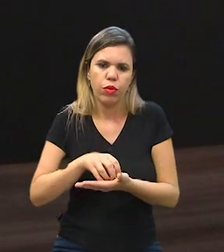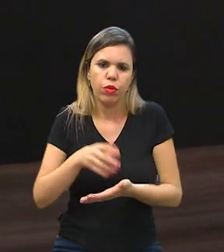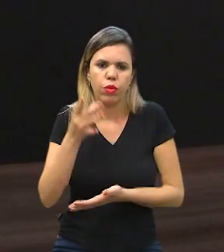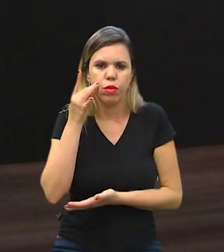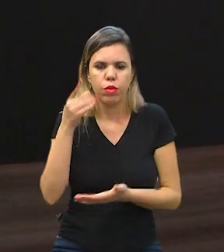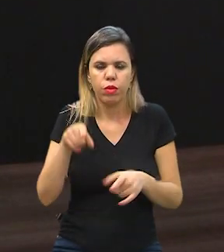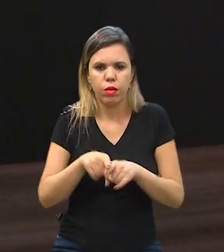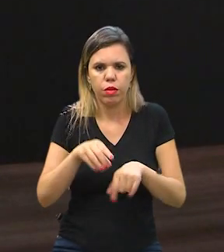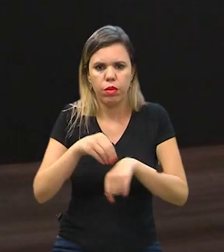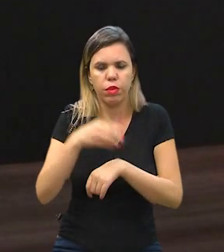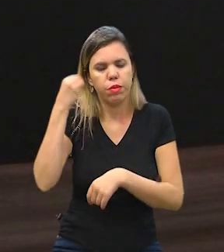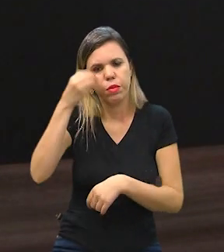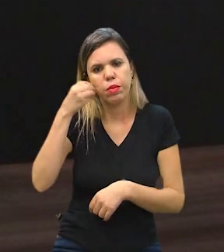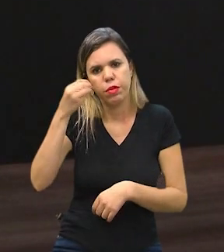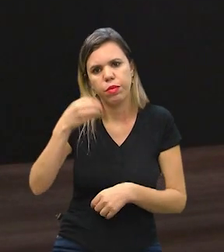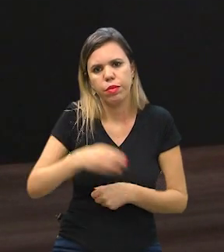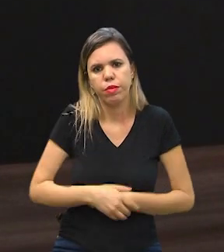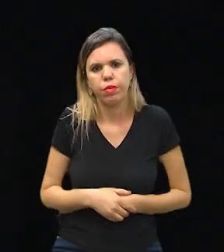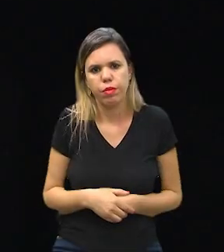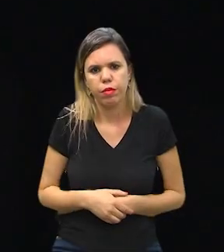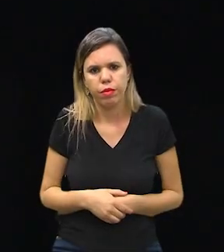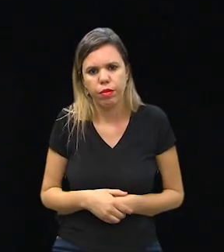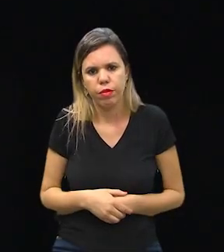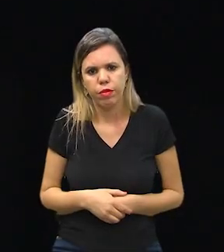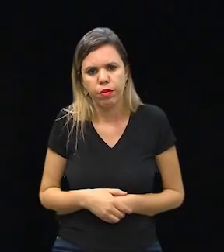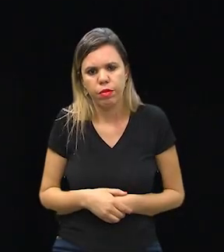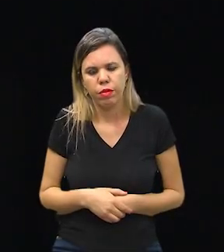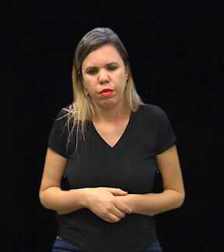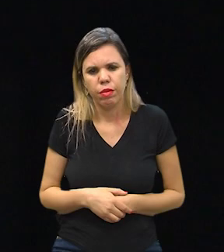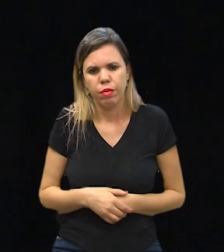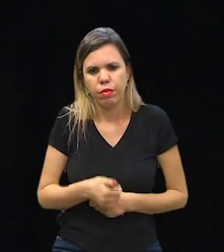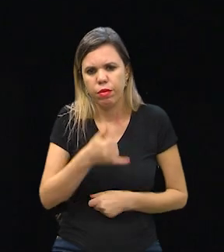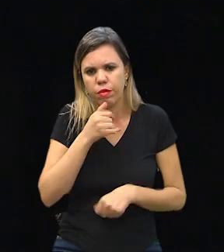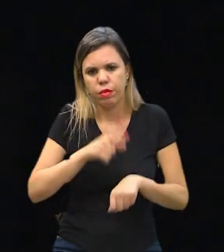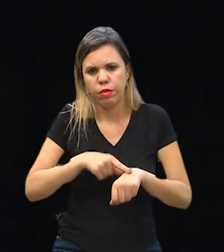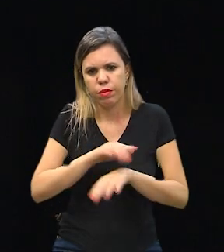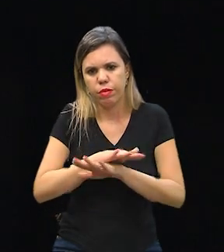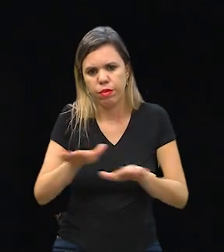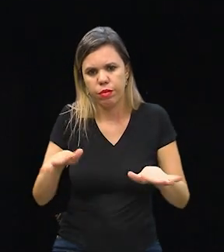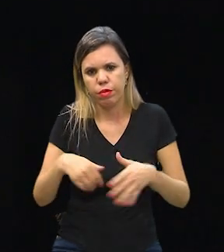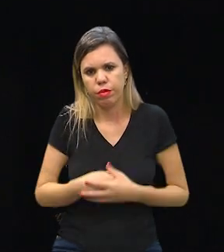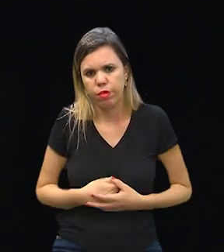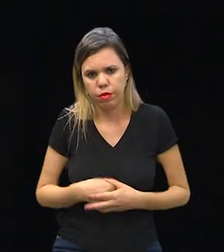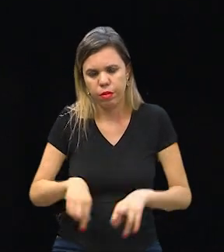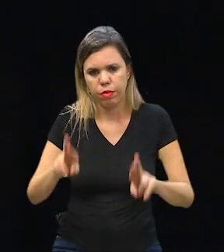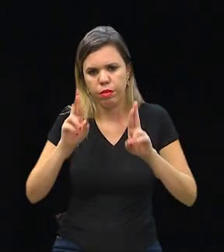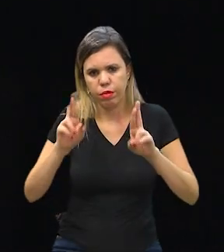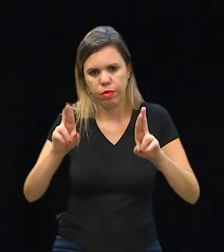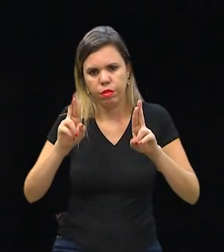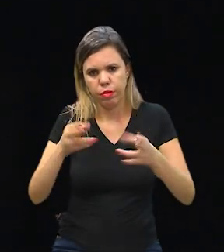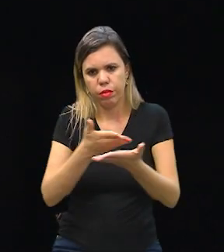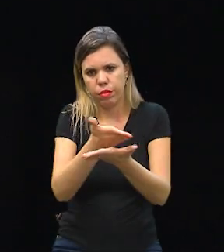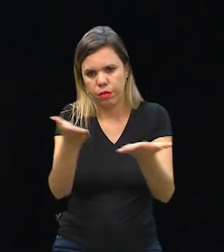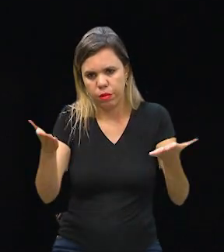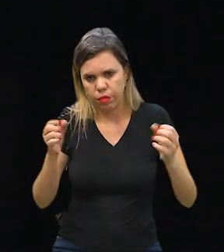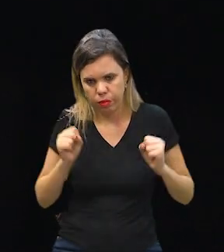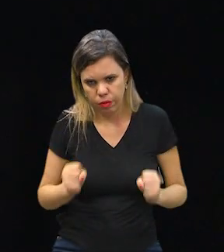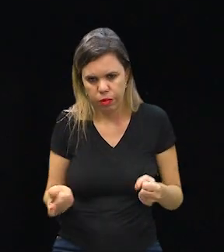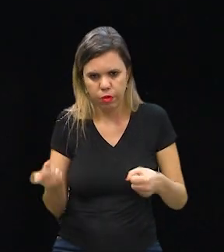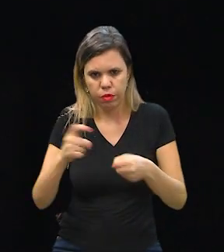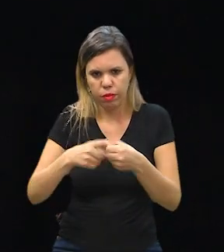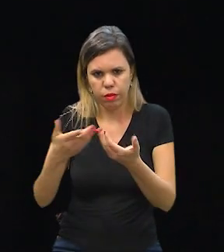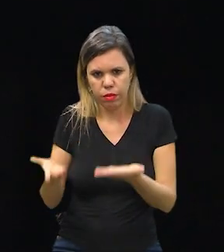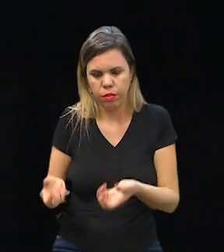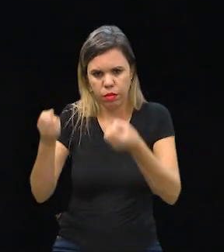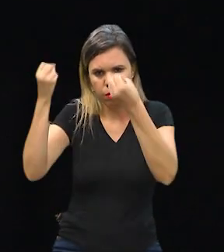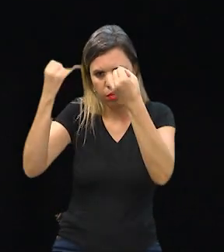pessoalmente, de levar esse conhecimento à frente. Olha, infelizmente o nosso tempo acabou, mas eu espero que vocês possam